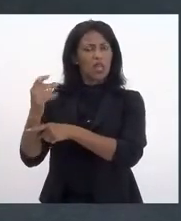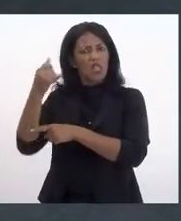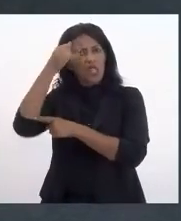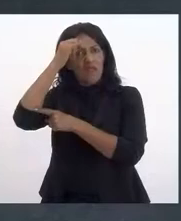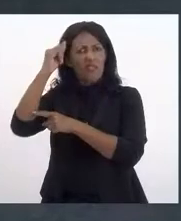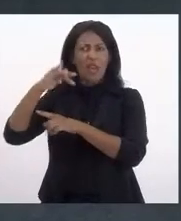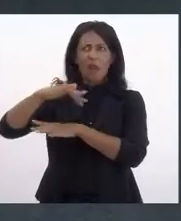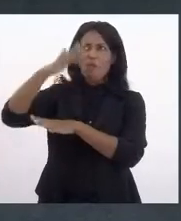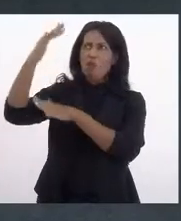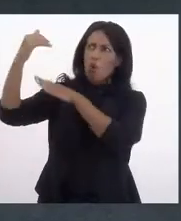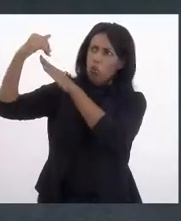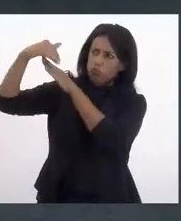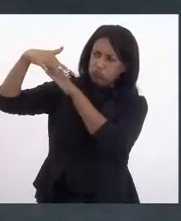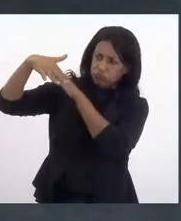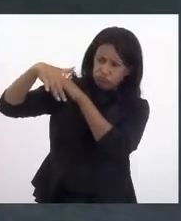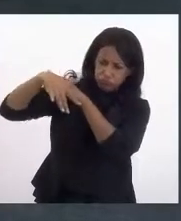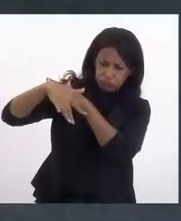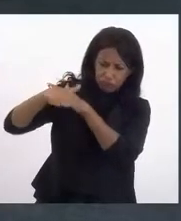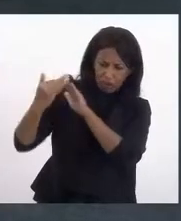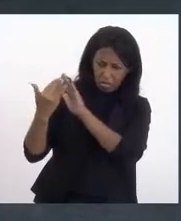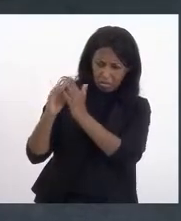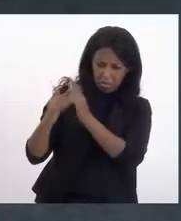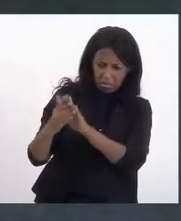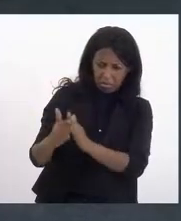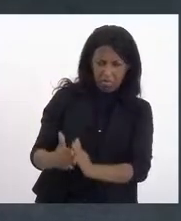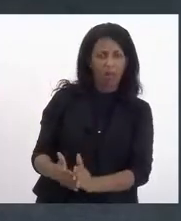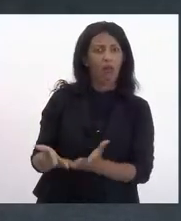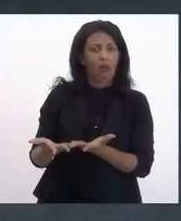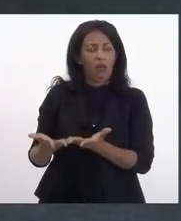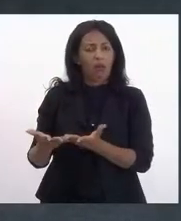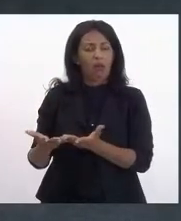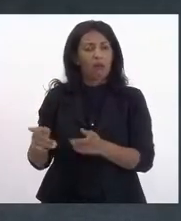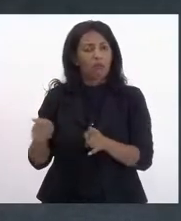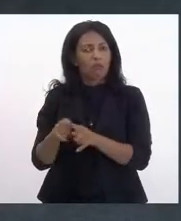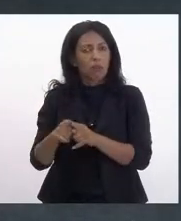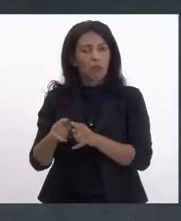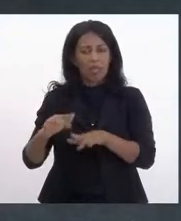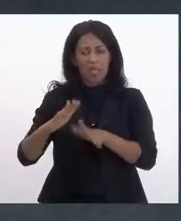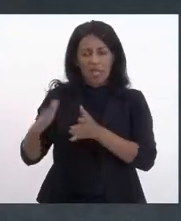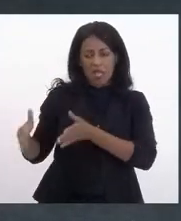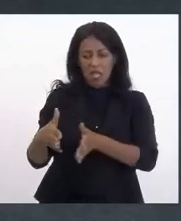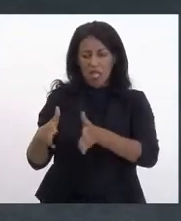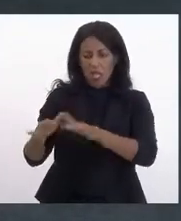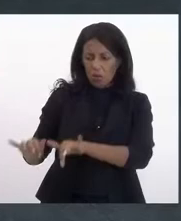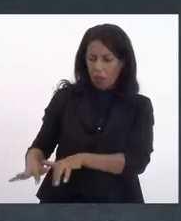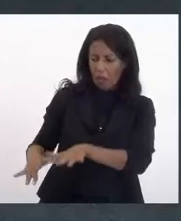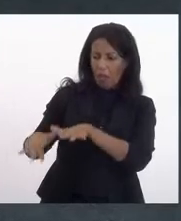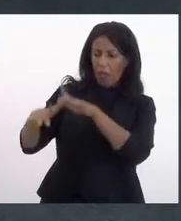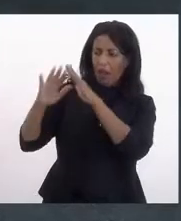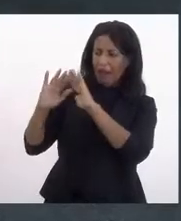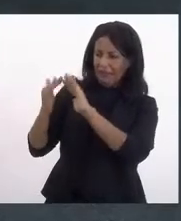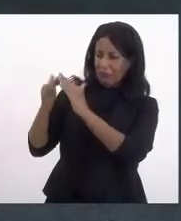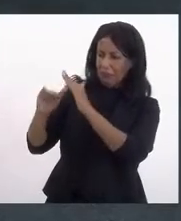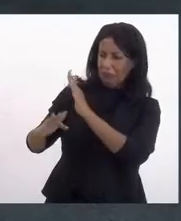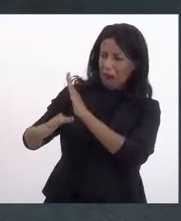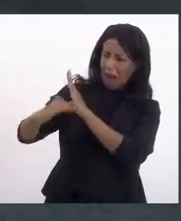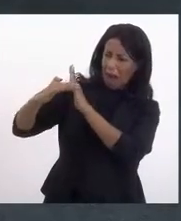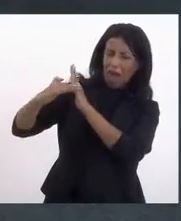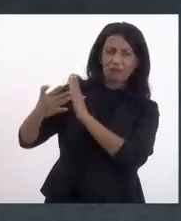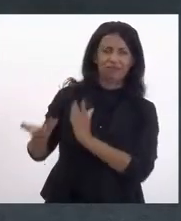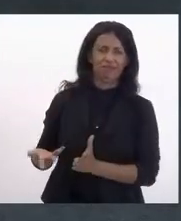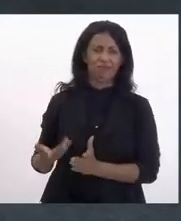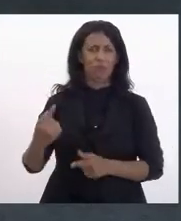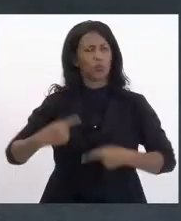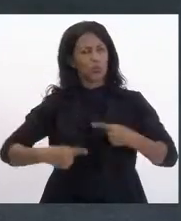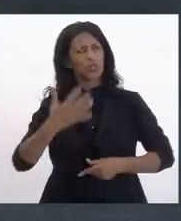de encostas e de inundações, uma política habitacional séria, que inclua